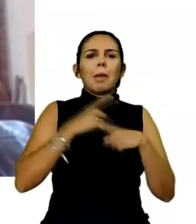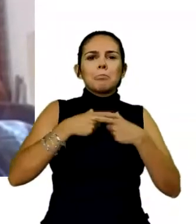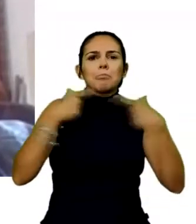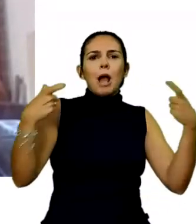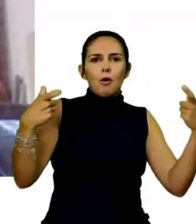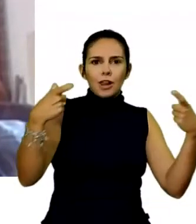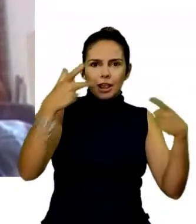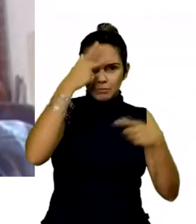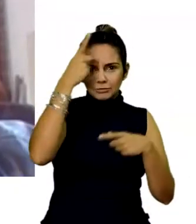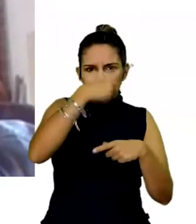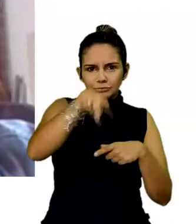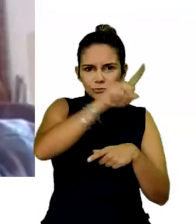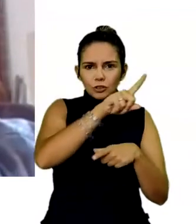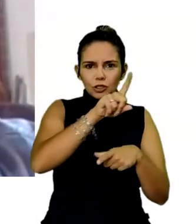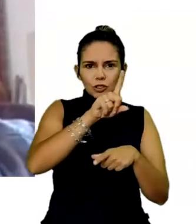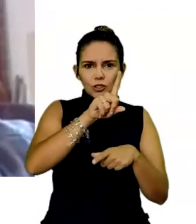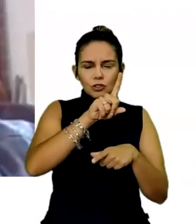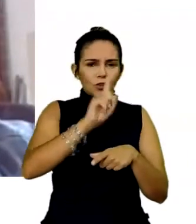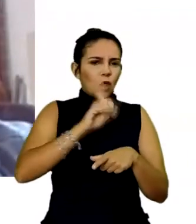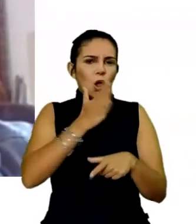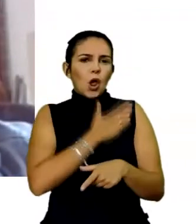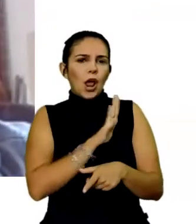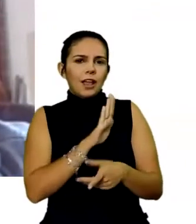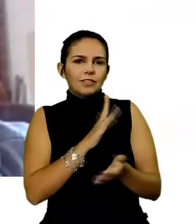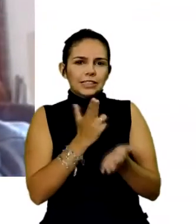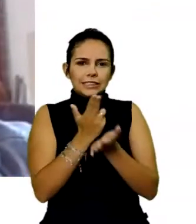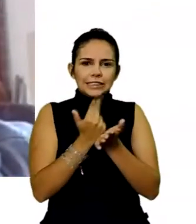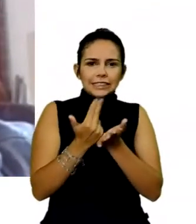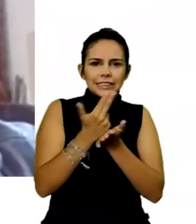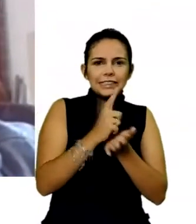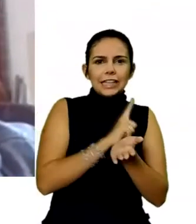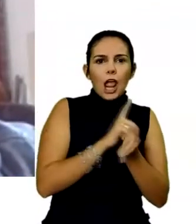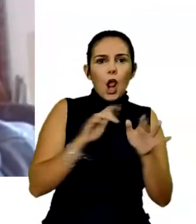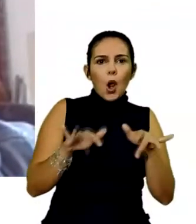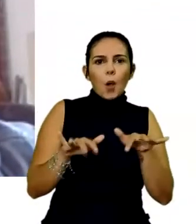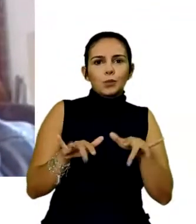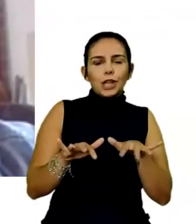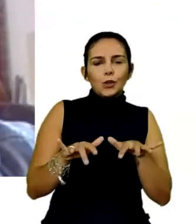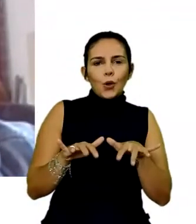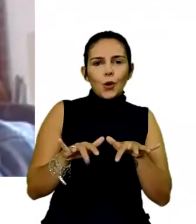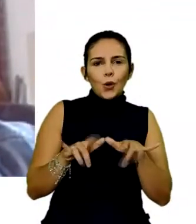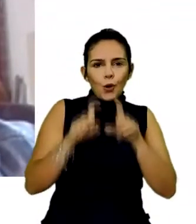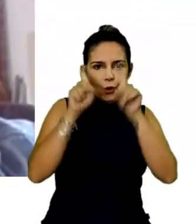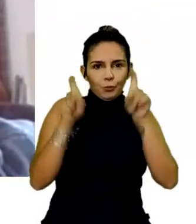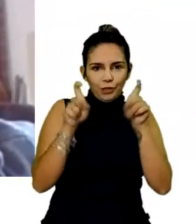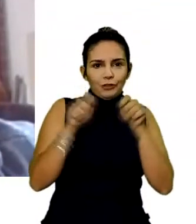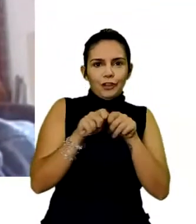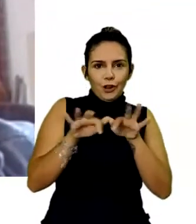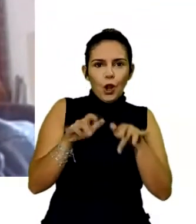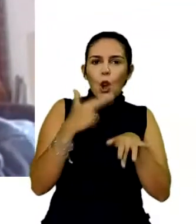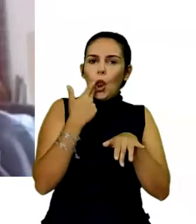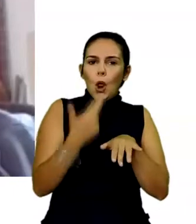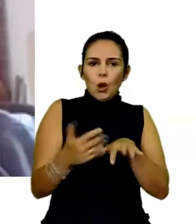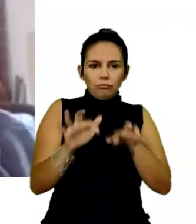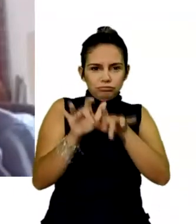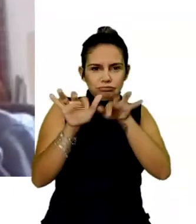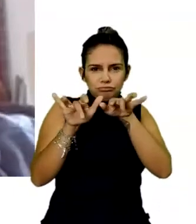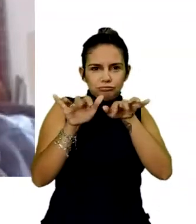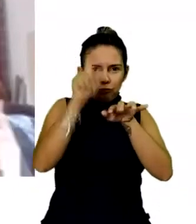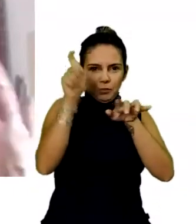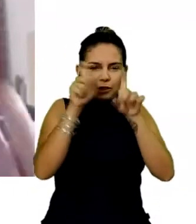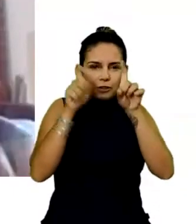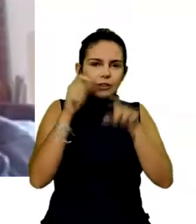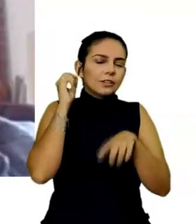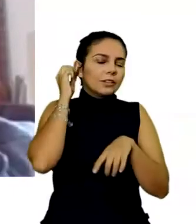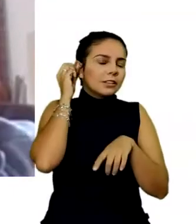maioria dos jurados, não gostavam dos desenhos que tinham computador, que eram feitos coloridos por computador.